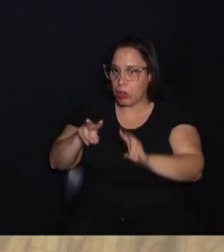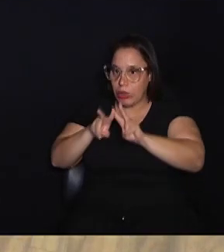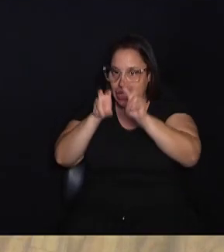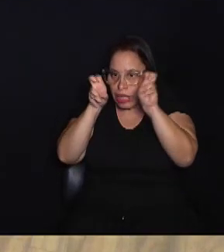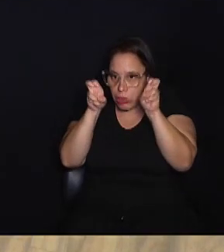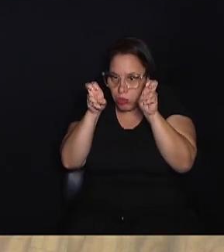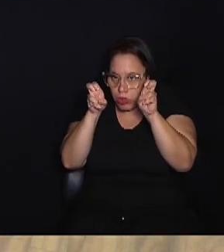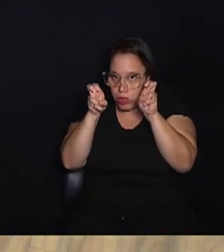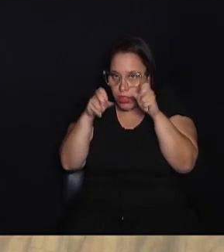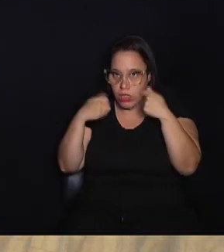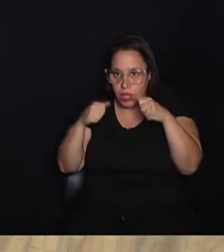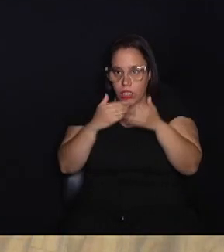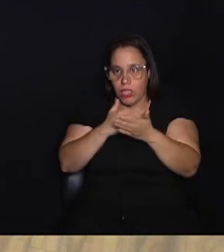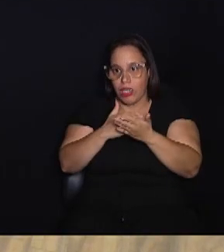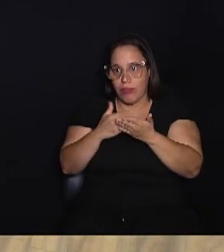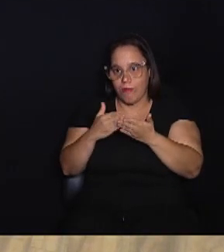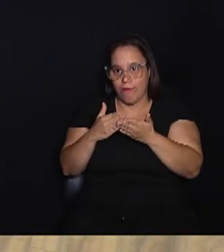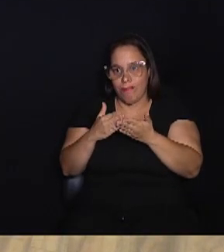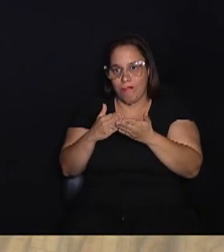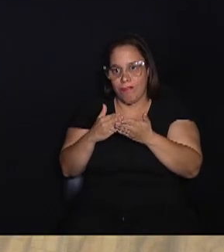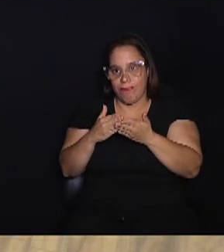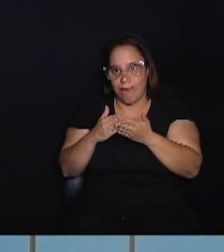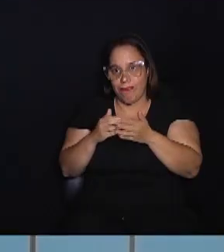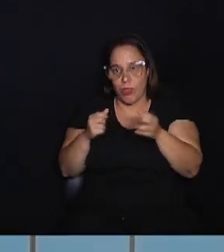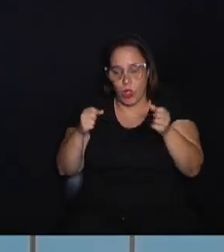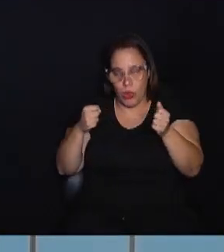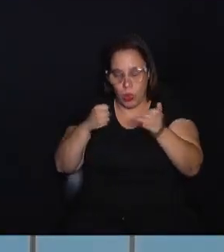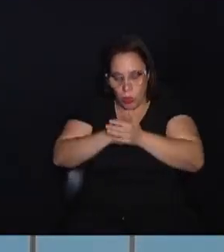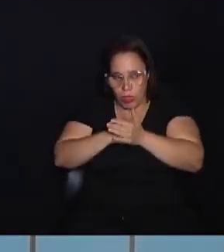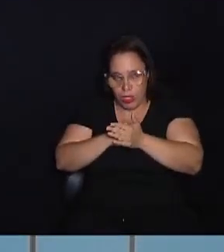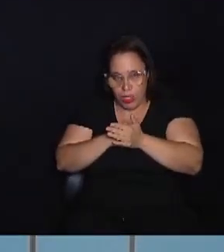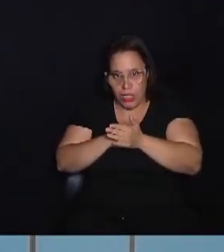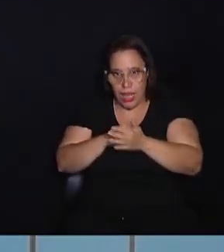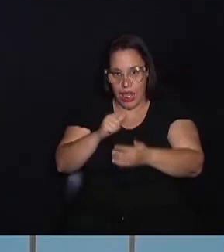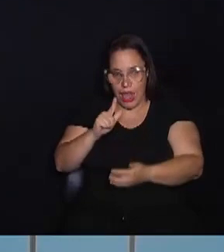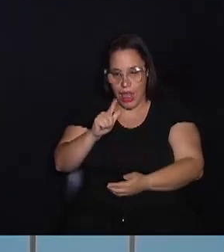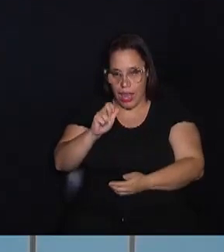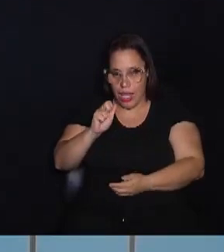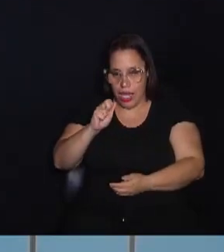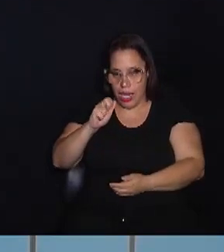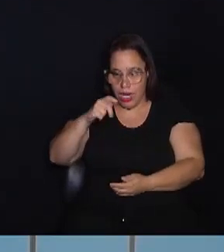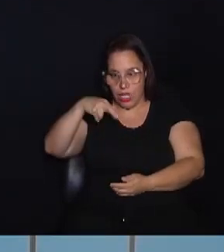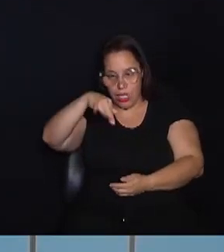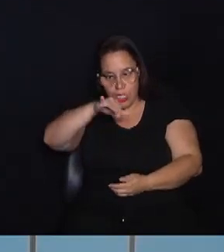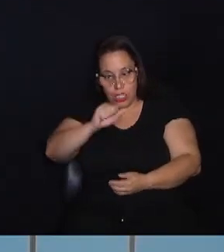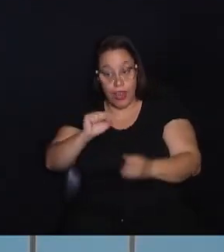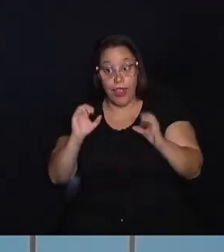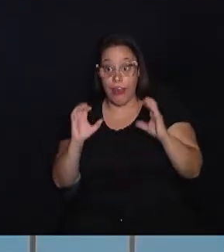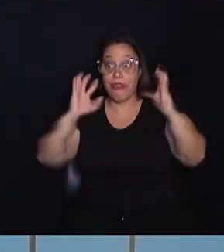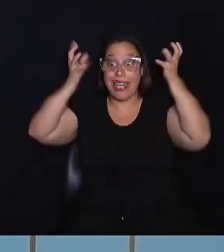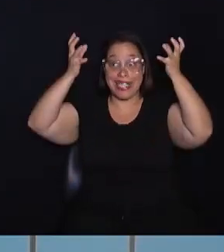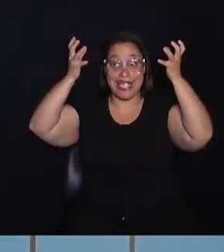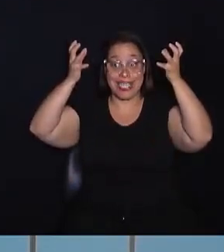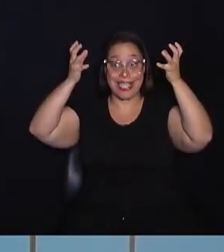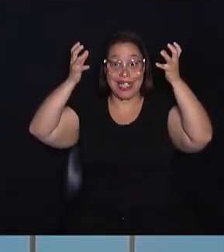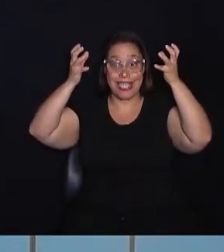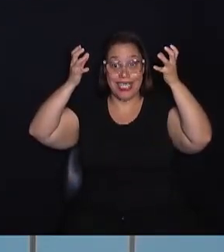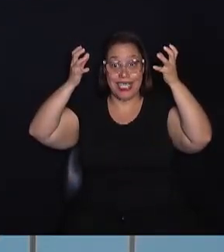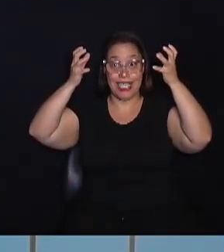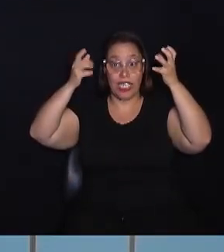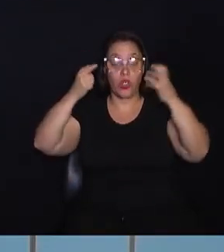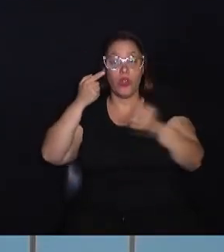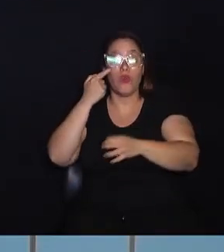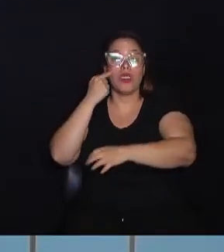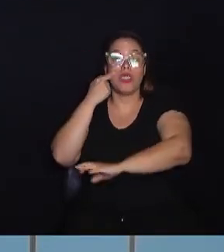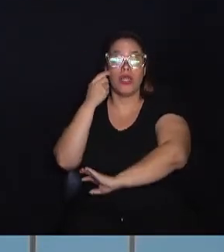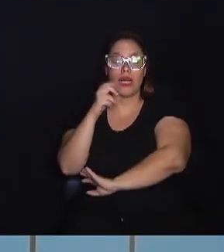a gente precisa começar a combater, porque lândia é festa, né? Cara, quando você olha